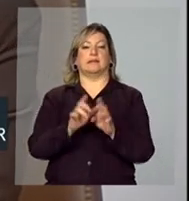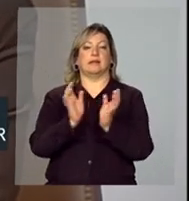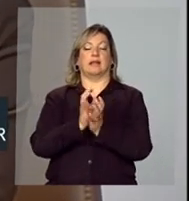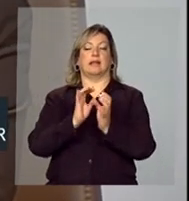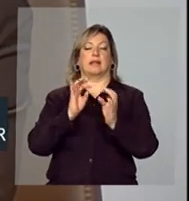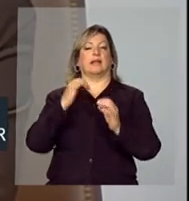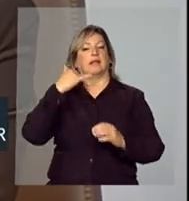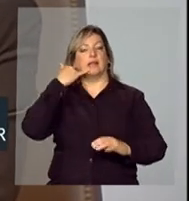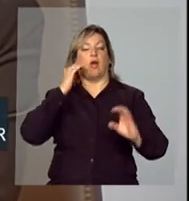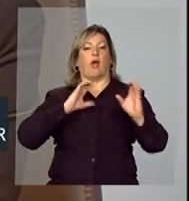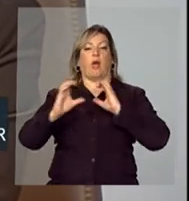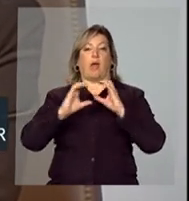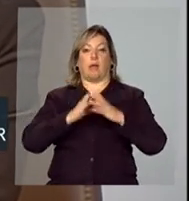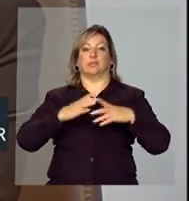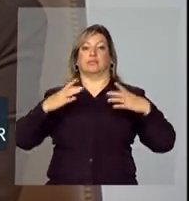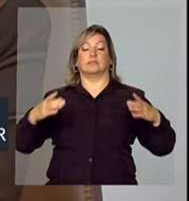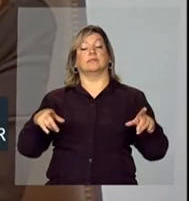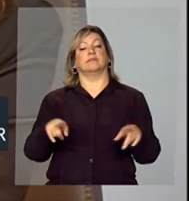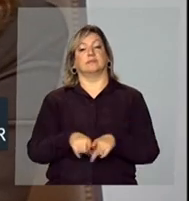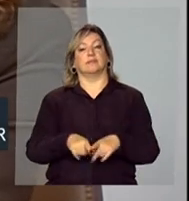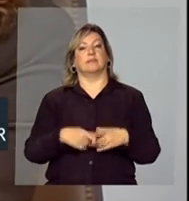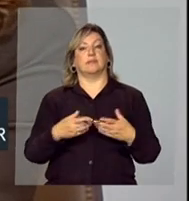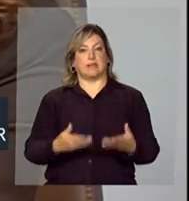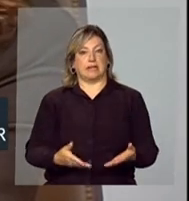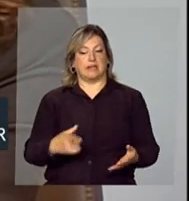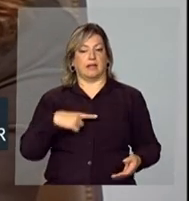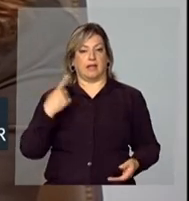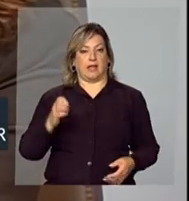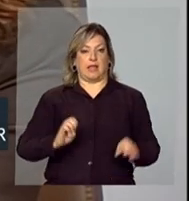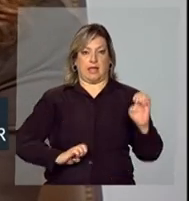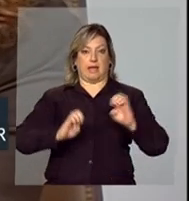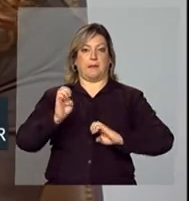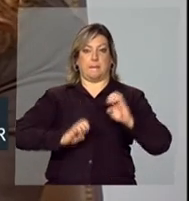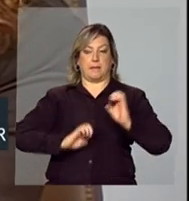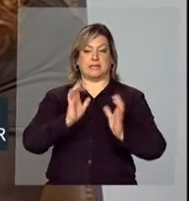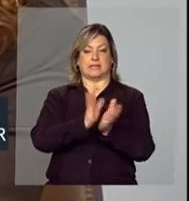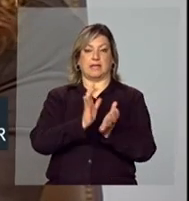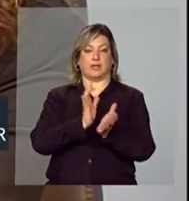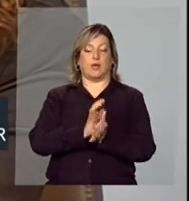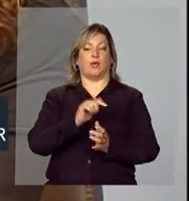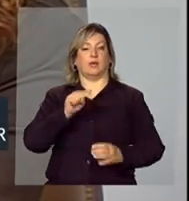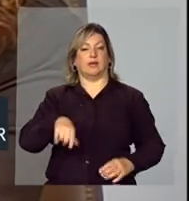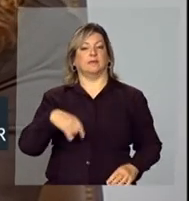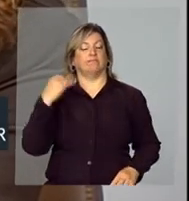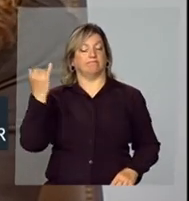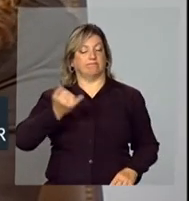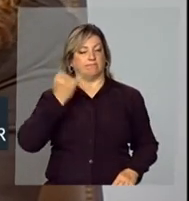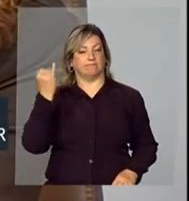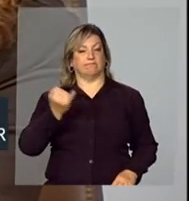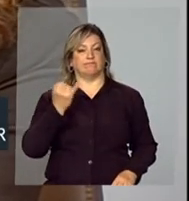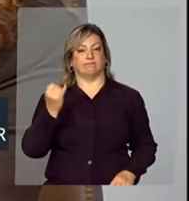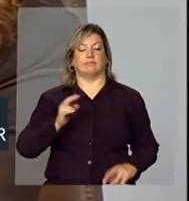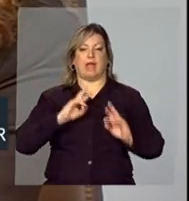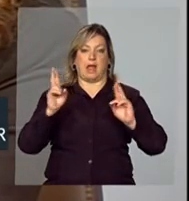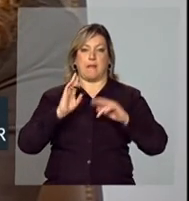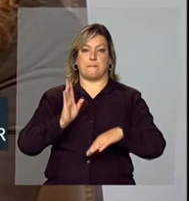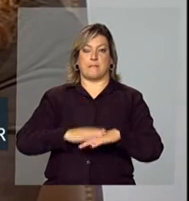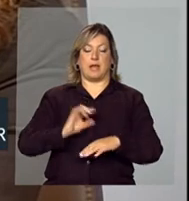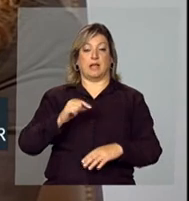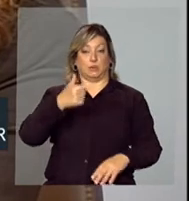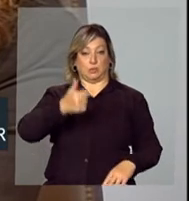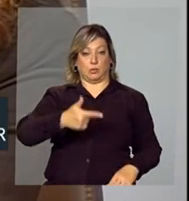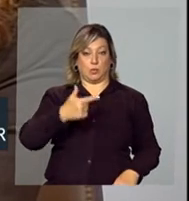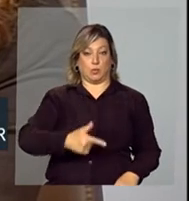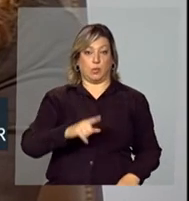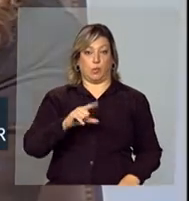de telecomunicações Aumentou a demanda é razoável que é que as empresas do setor estejam na liderança do sangue temos em